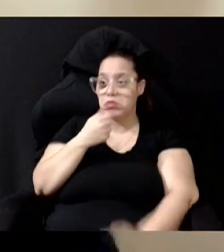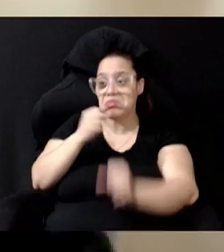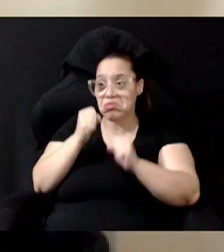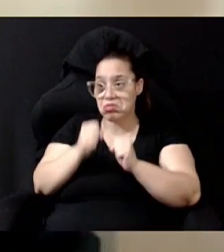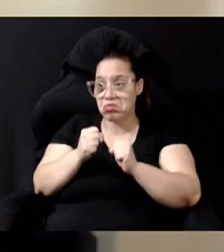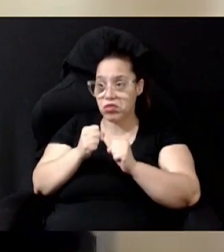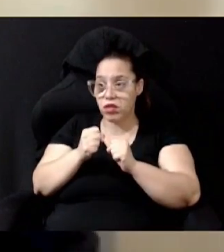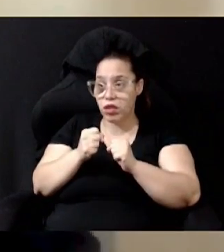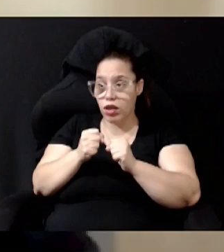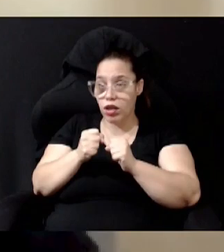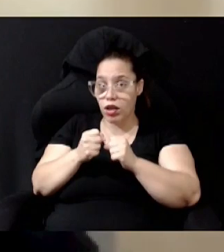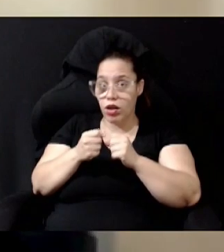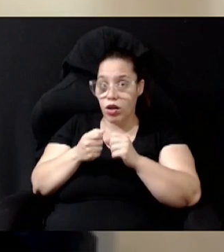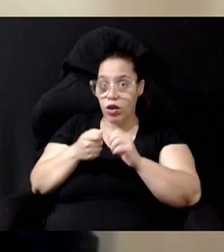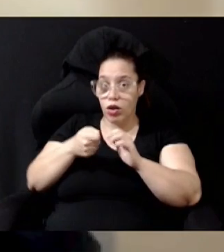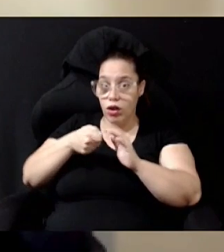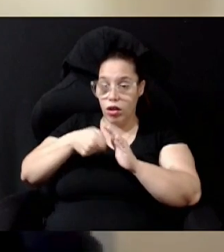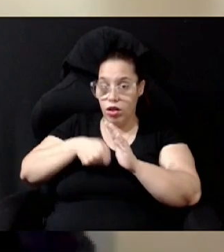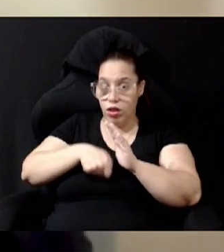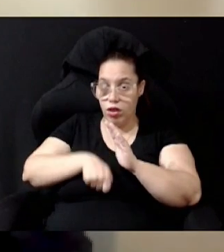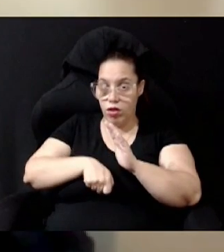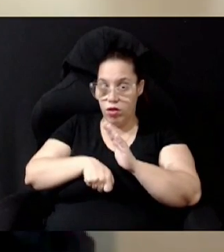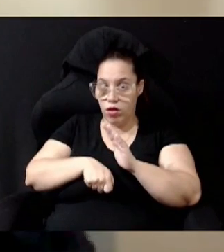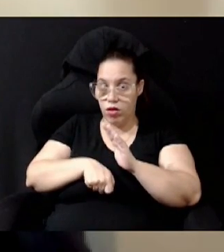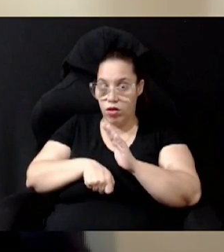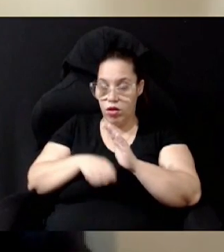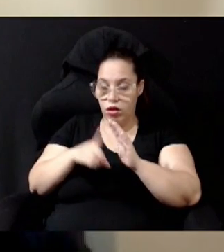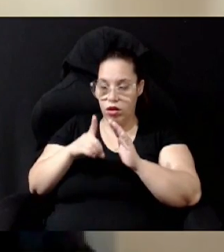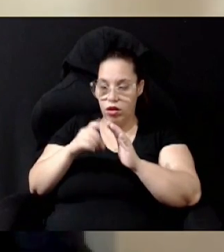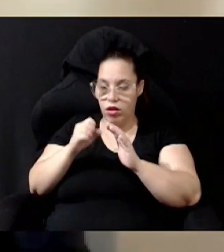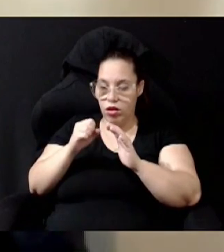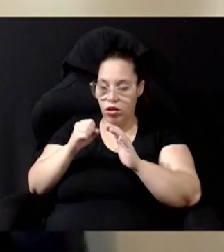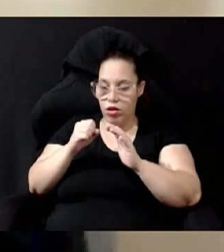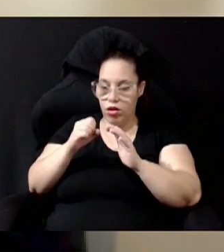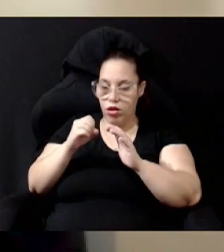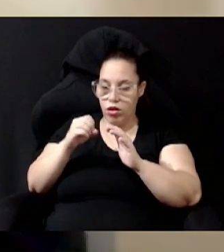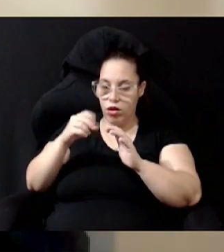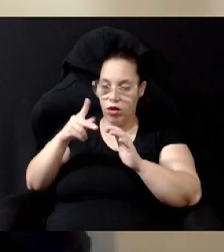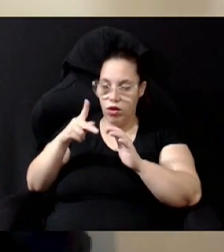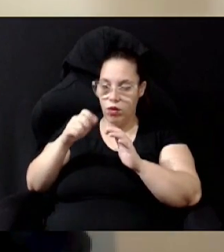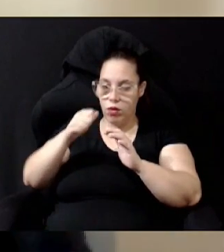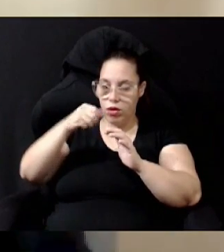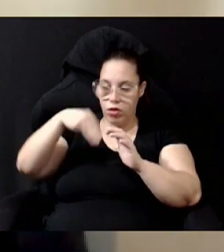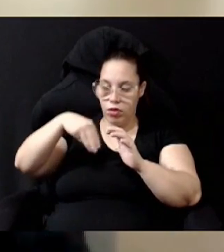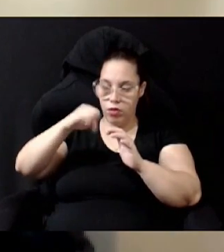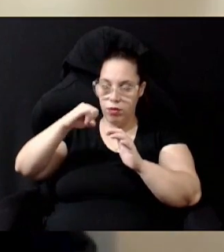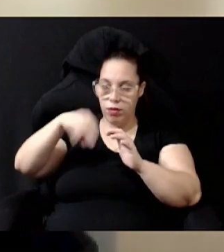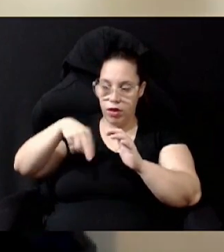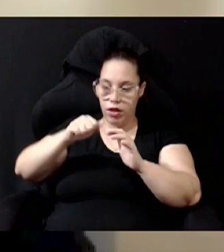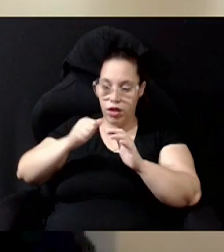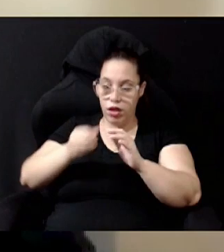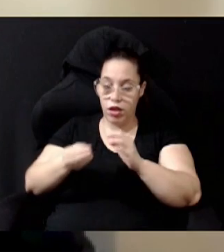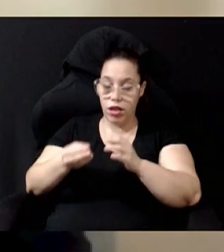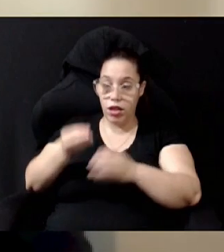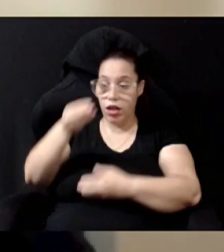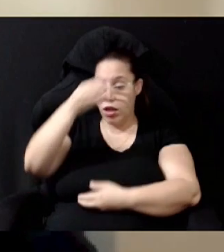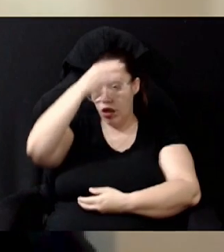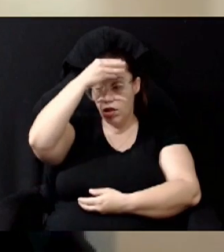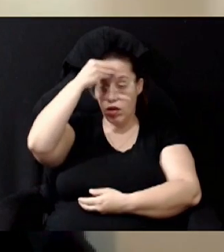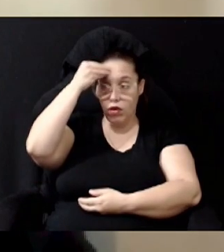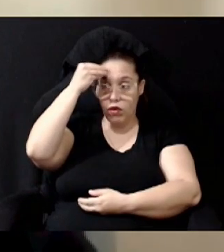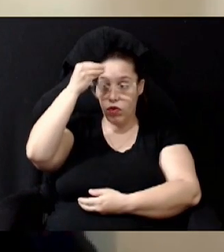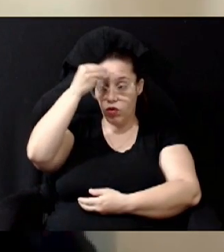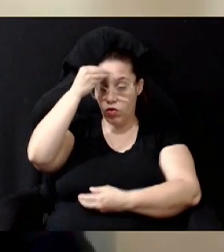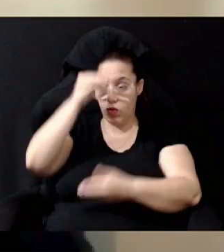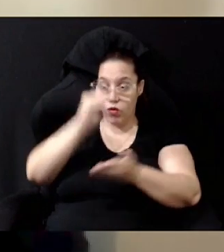repor a dopamina que está faltando no cérebro, que é a substância que, quando ela está em